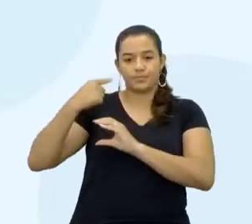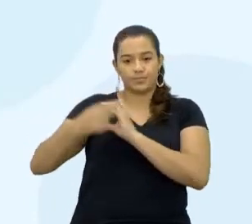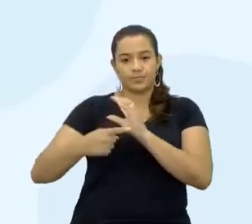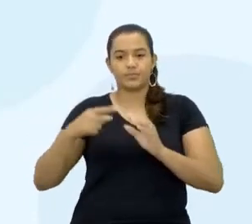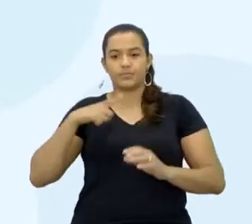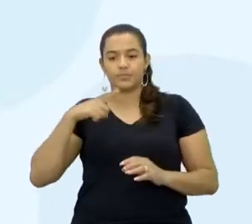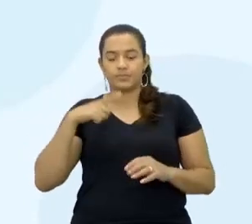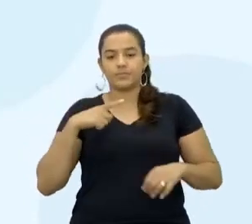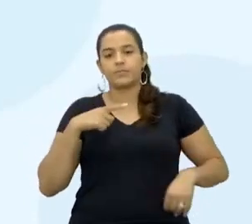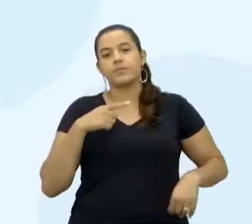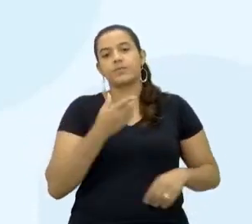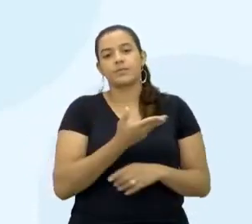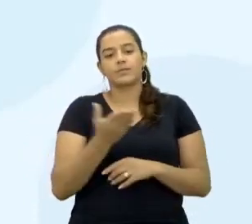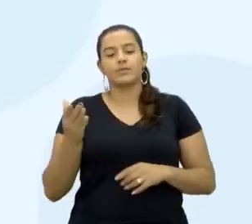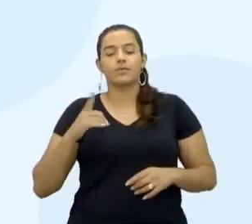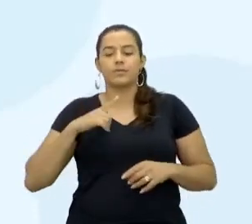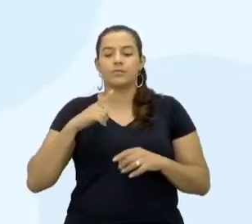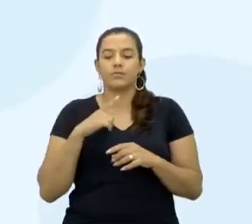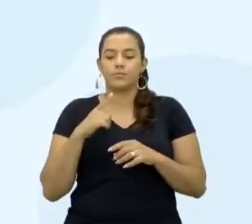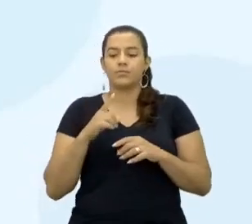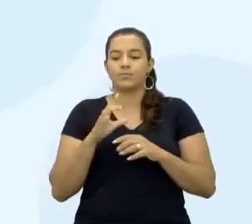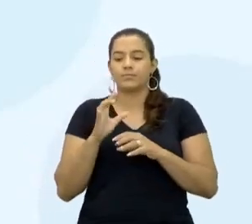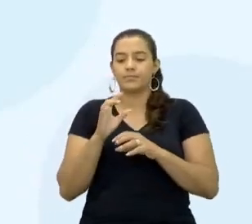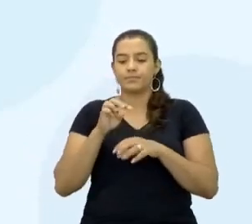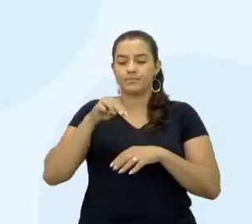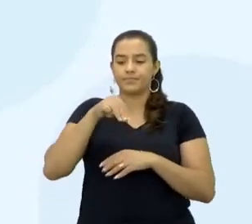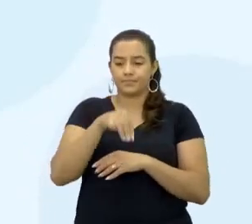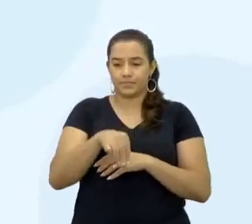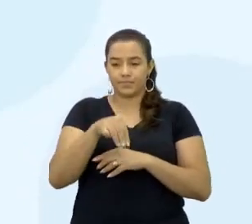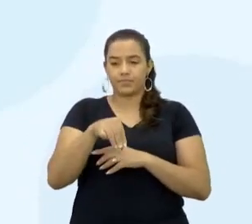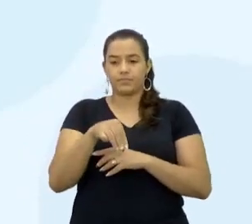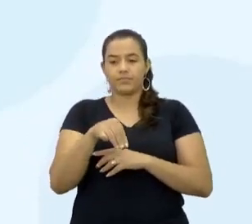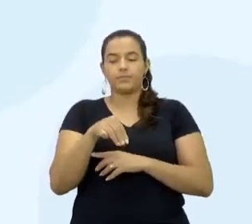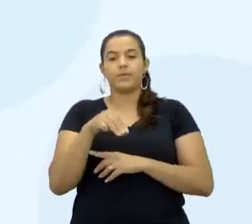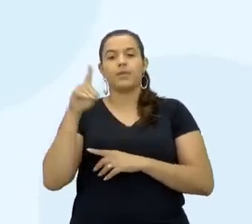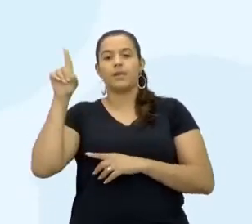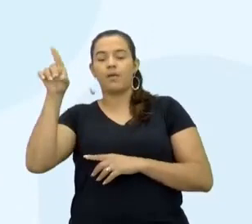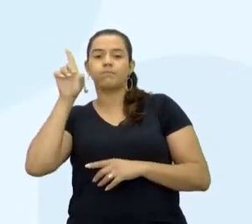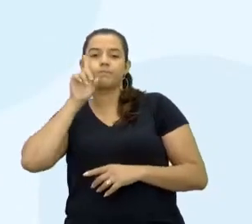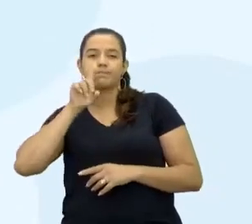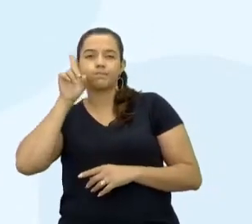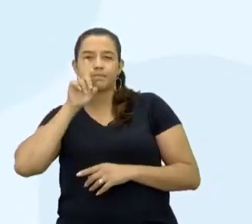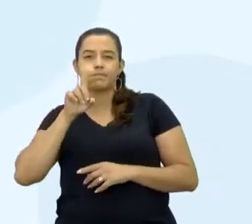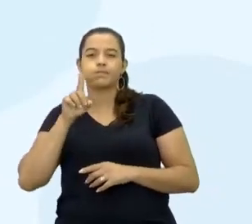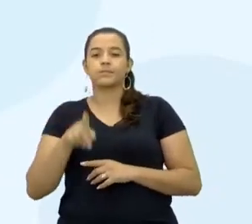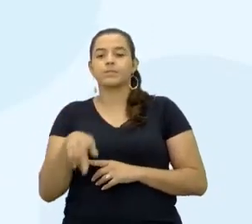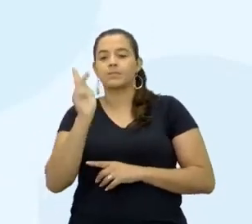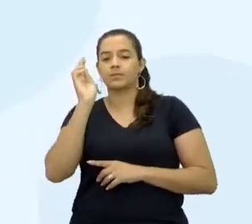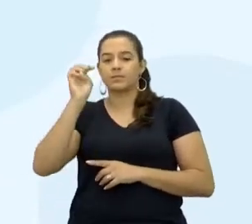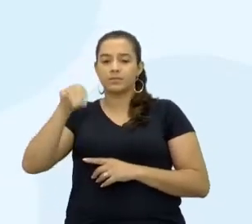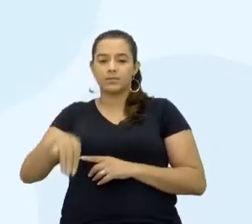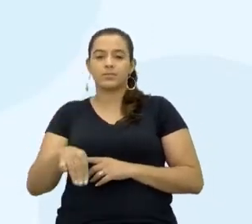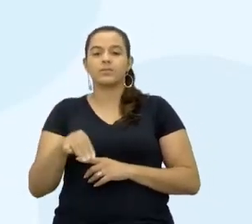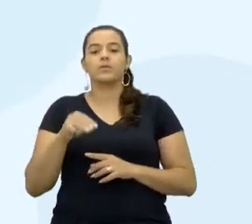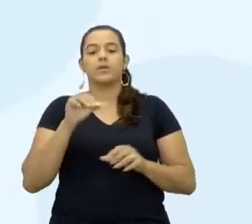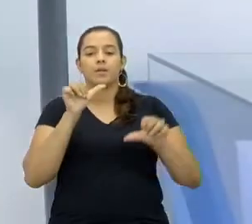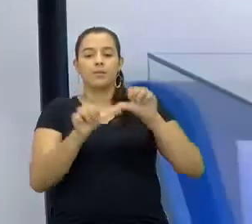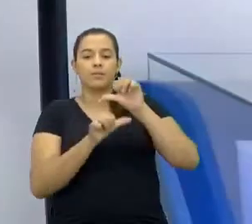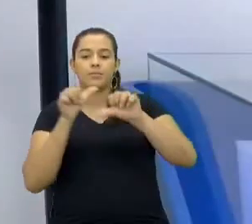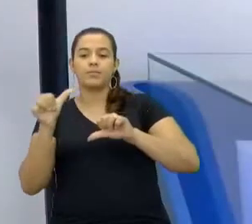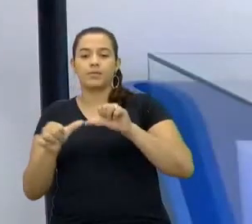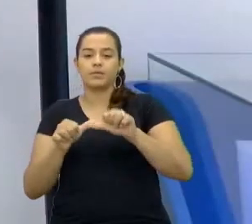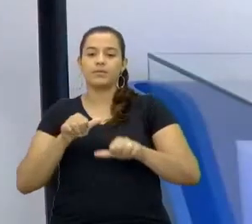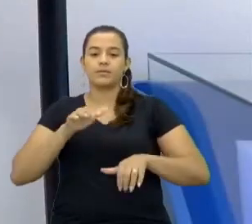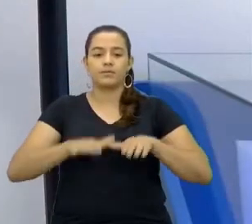Os espaços são dados em metro, então, mesmo, por exemplo, lá nos Estados Unidos, as distâncias são dadas em